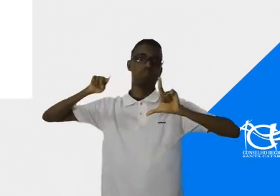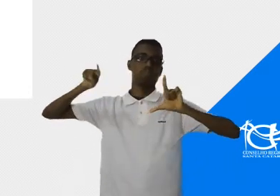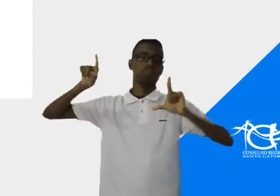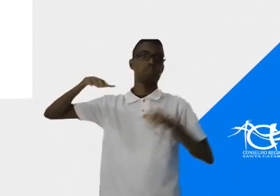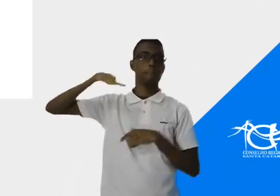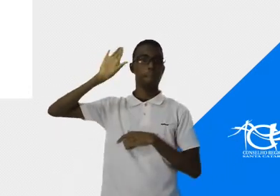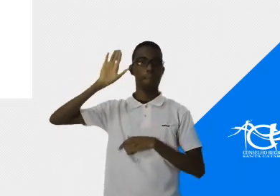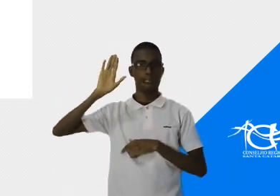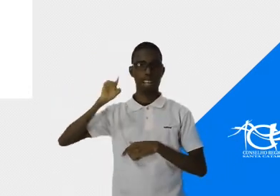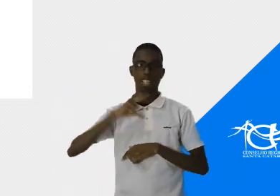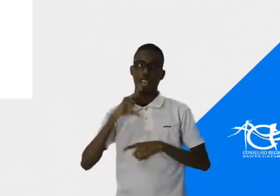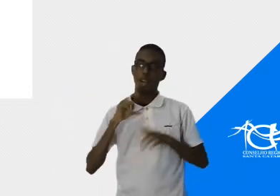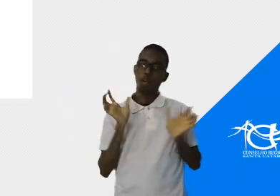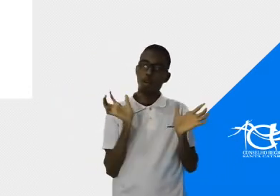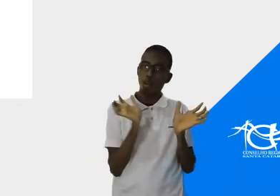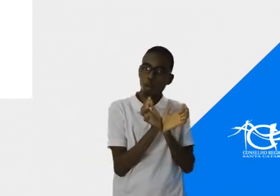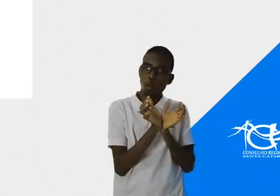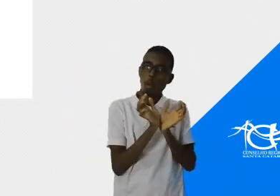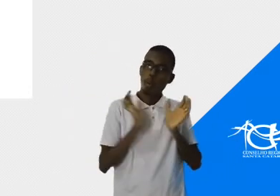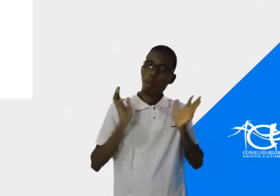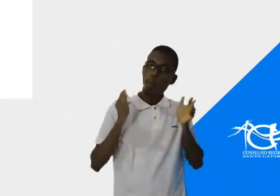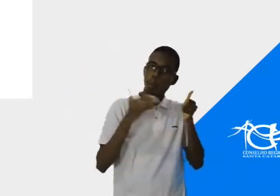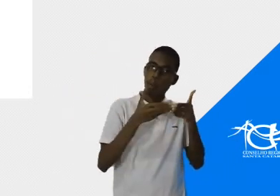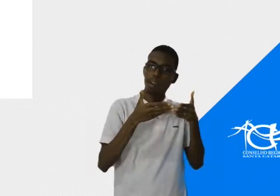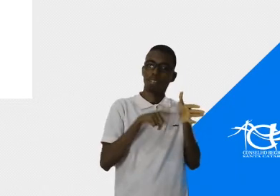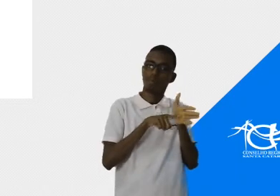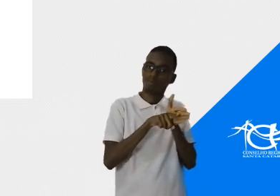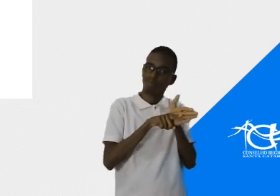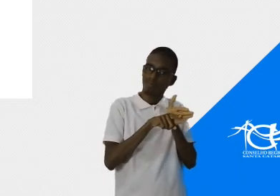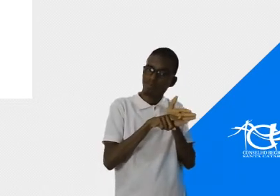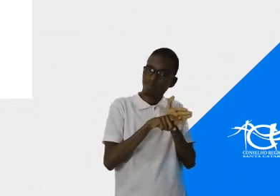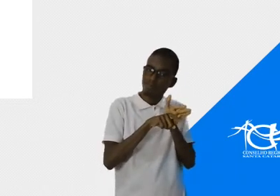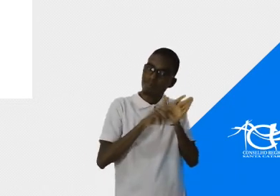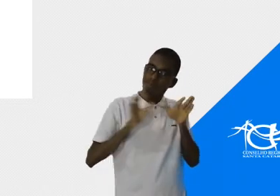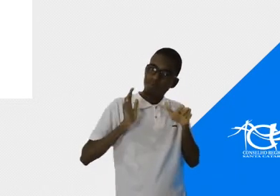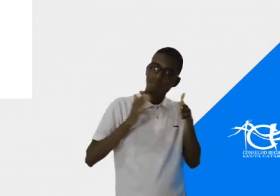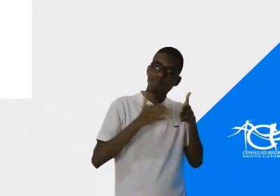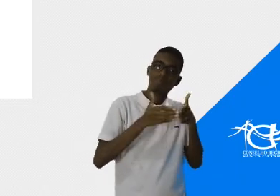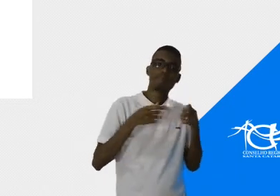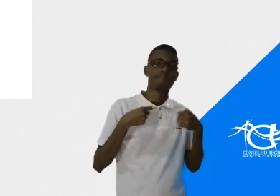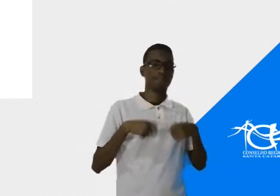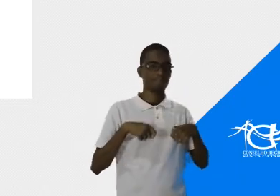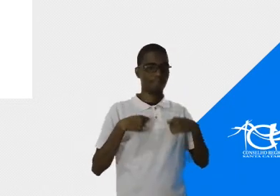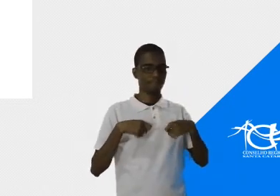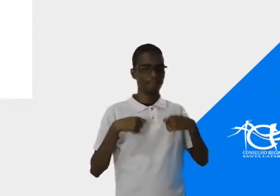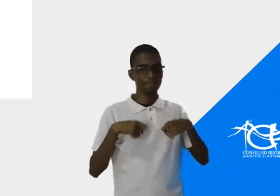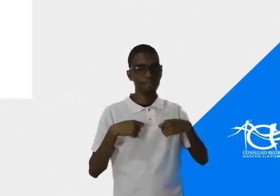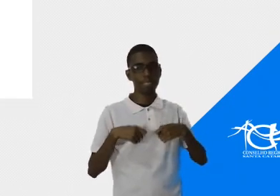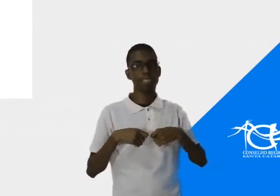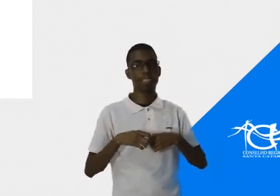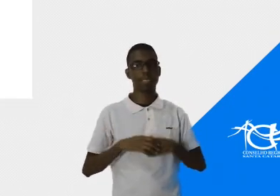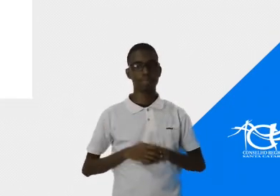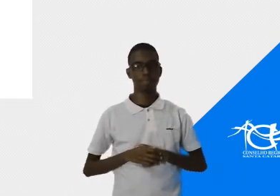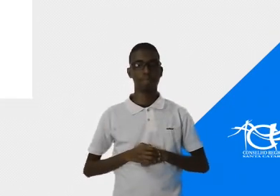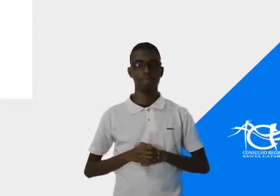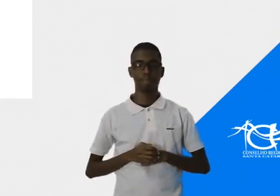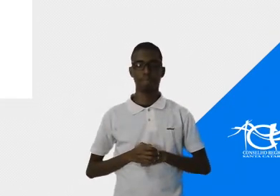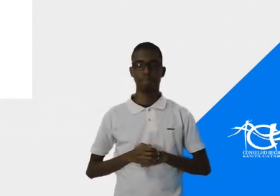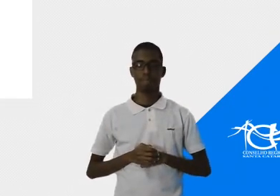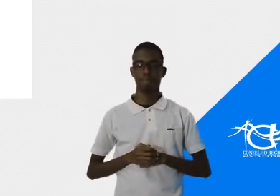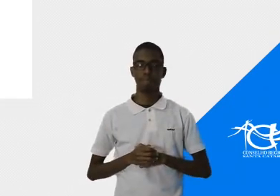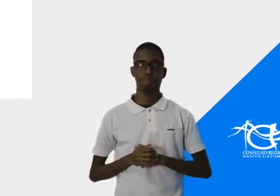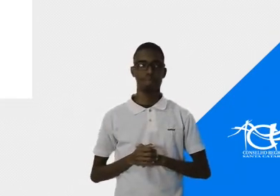para procedimentos de investigação mais especializados, e não homogeneizados em relação a todos os outros grupos. Muito